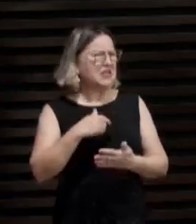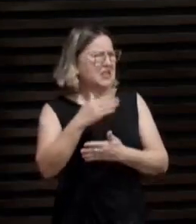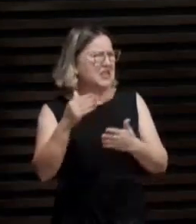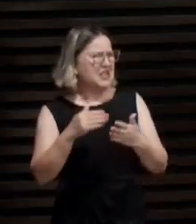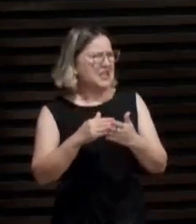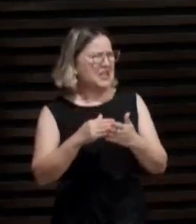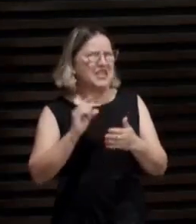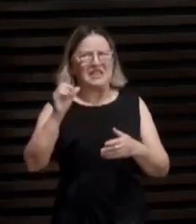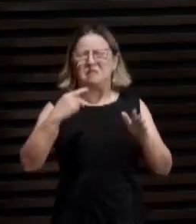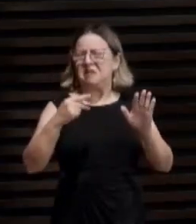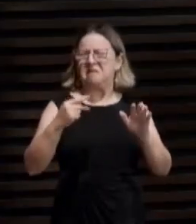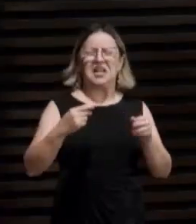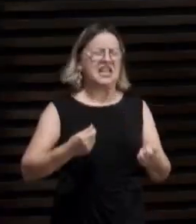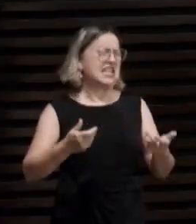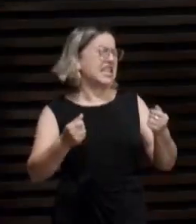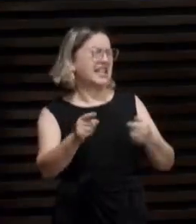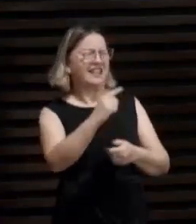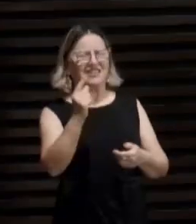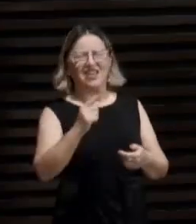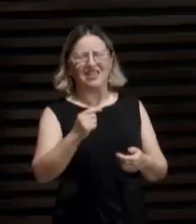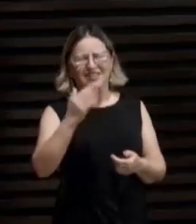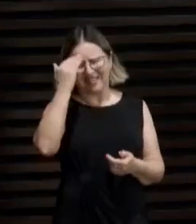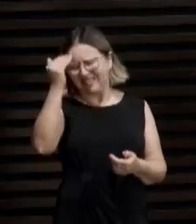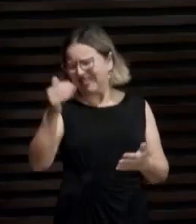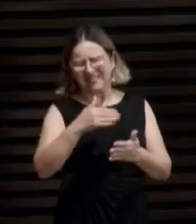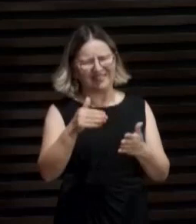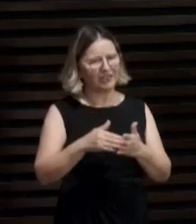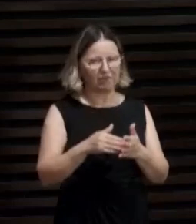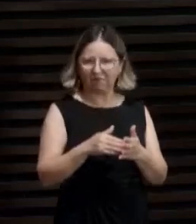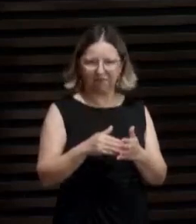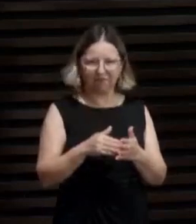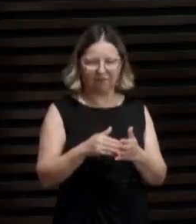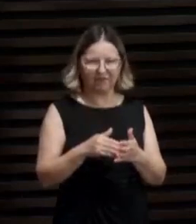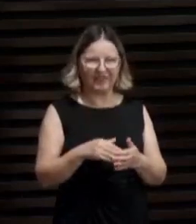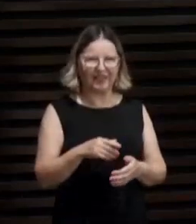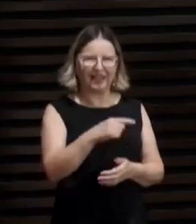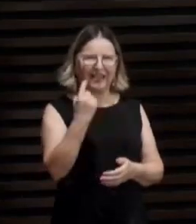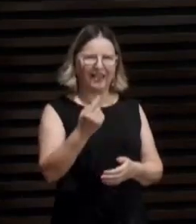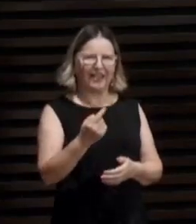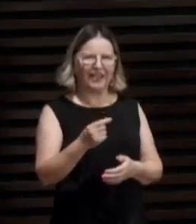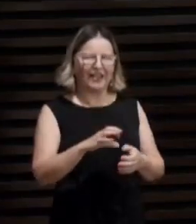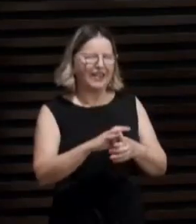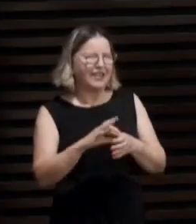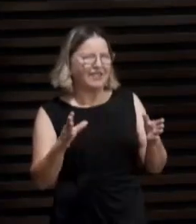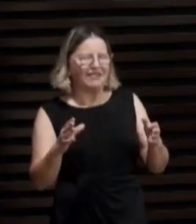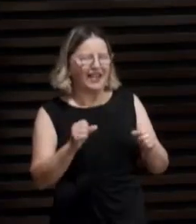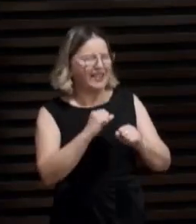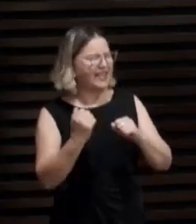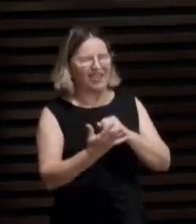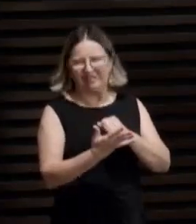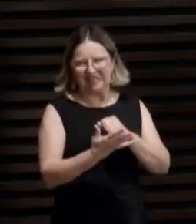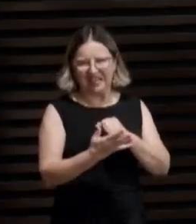nós, riquezas, e nós vamos ter sucesso em tudo. E nós vamos ser livrados de pegar a Covid.